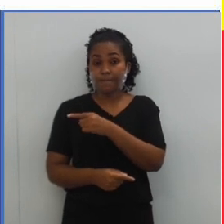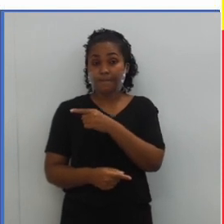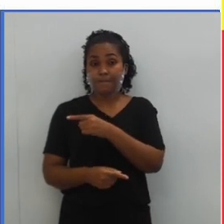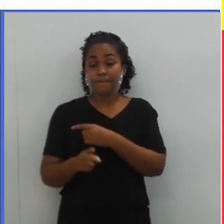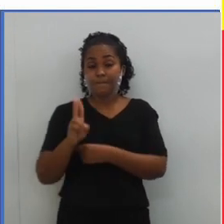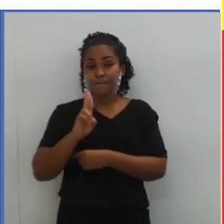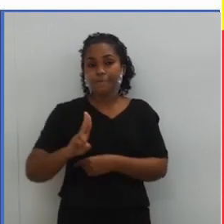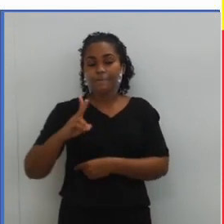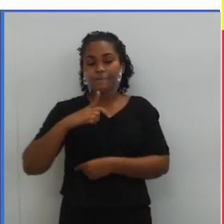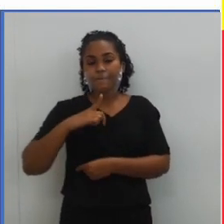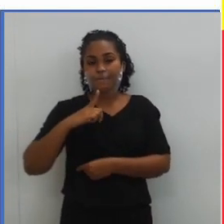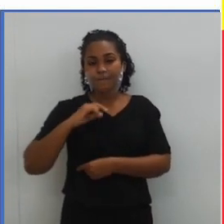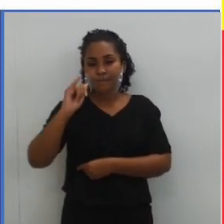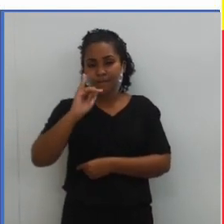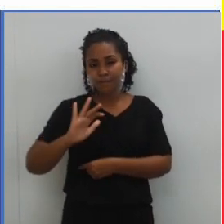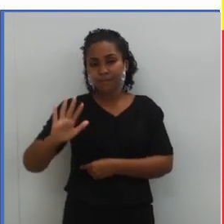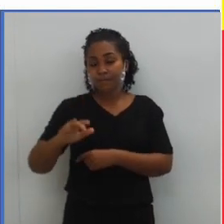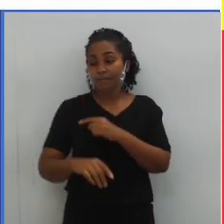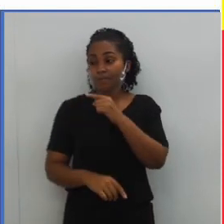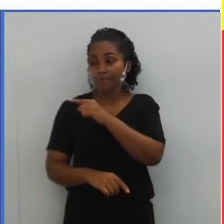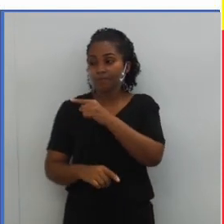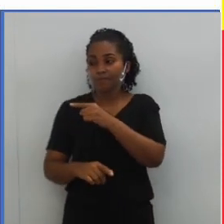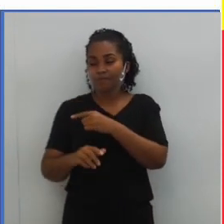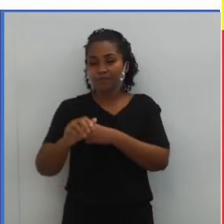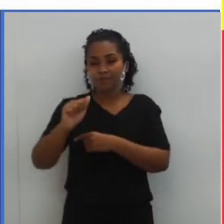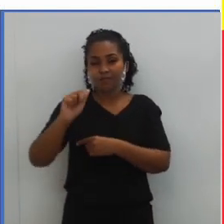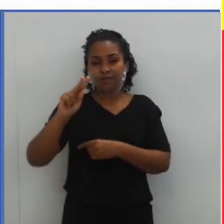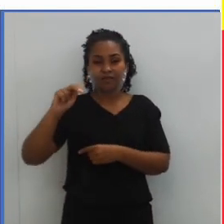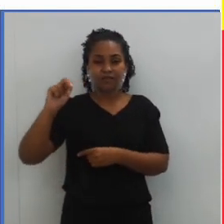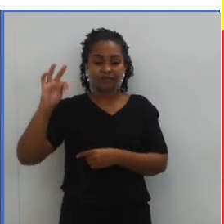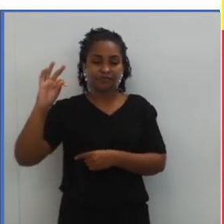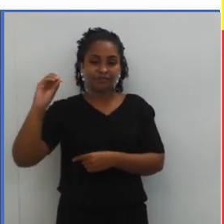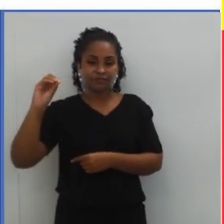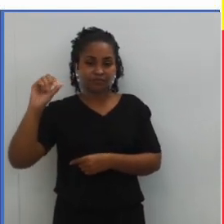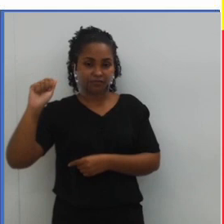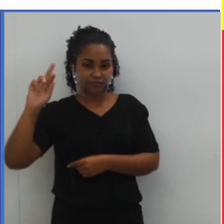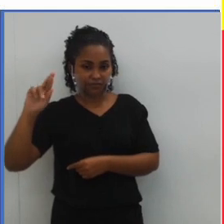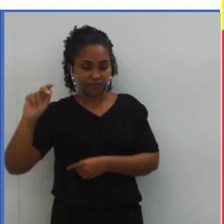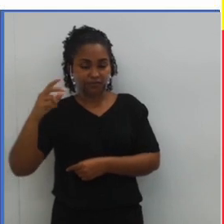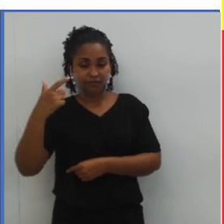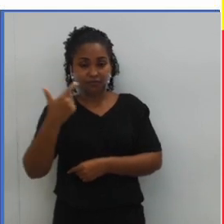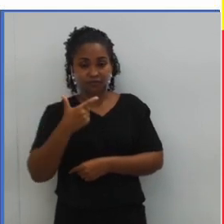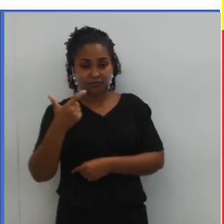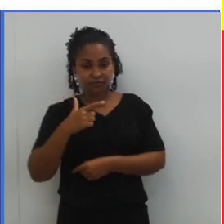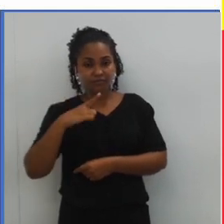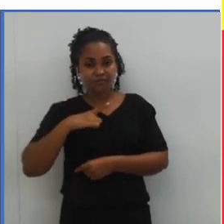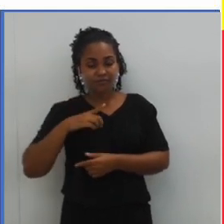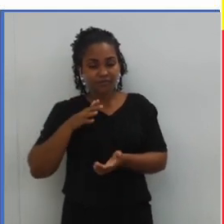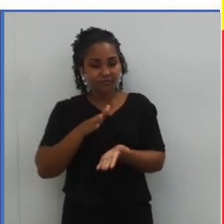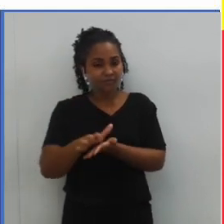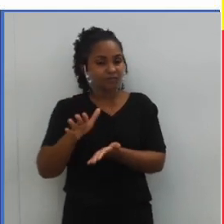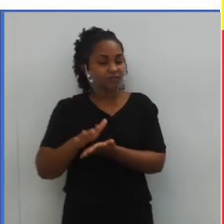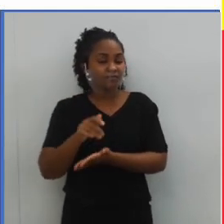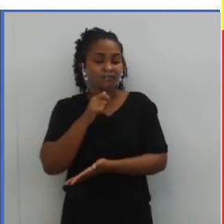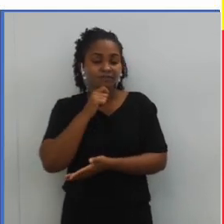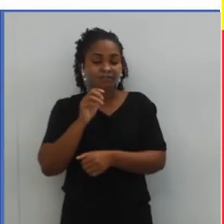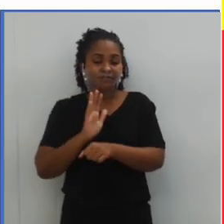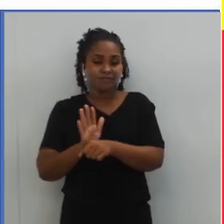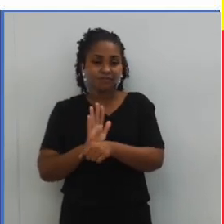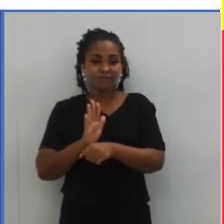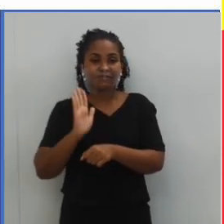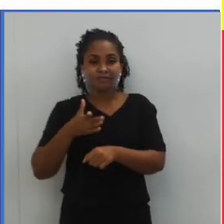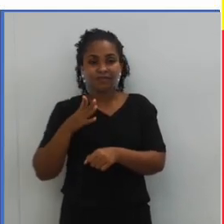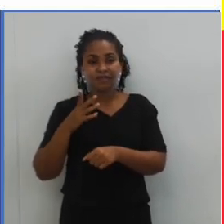cena de Avatar 2. Avatar 2 ainda não foi lançado, né, está para ser de James Cameron. Aí você já vê que existe aí um set de